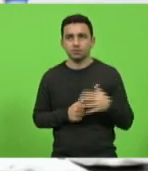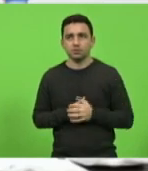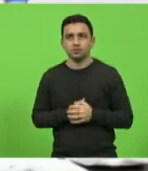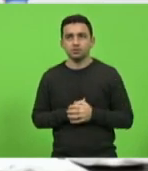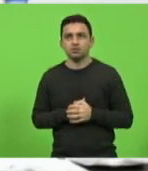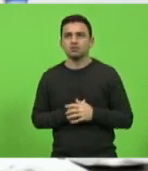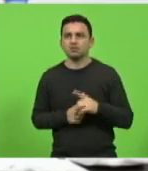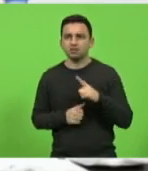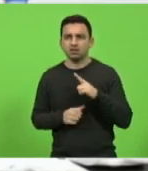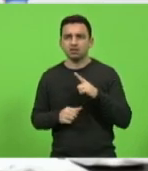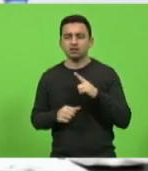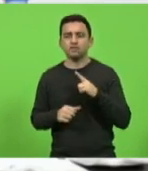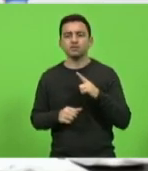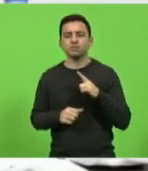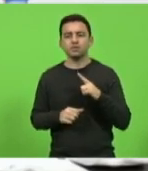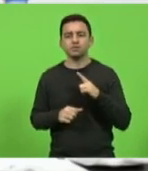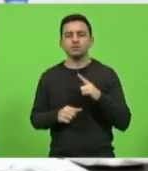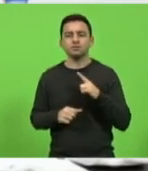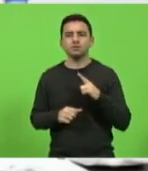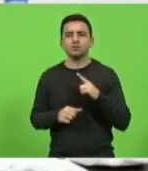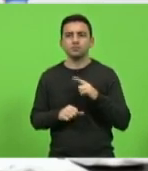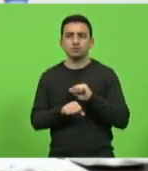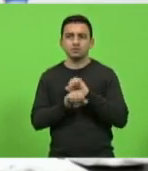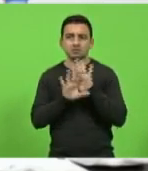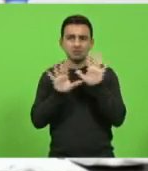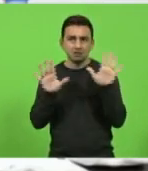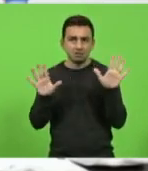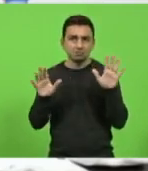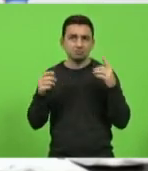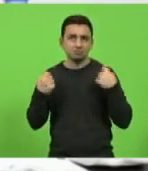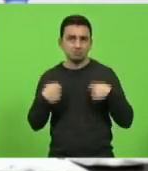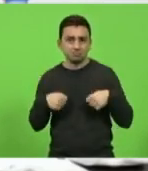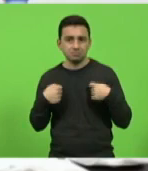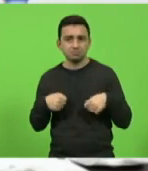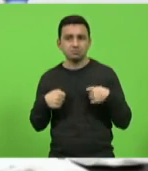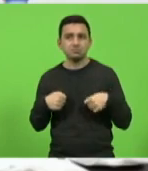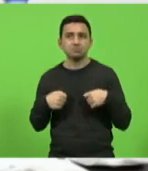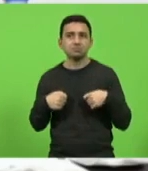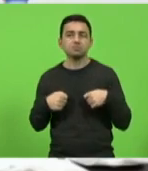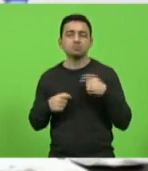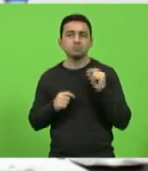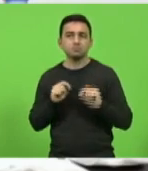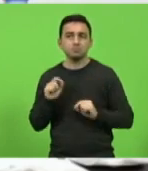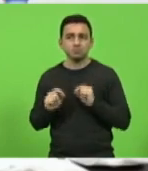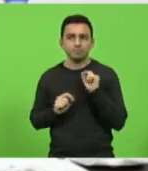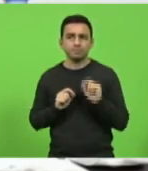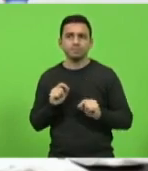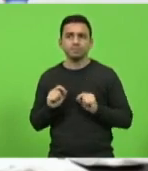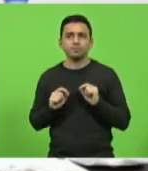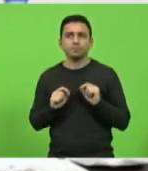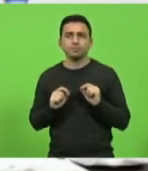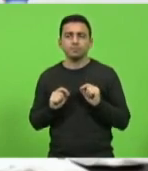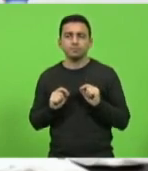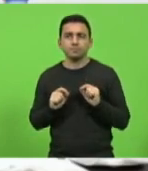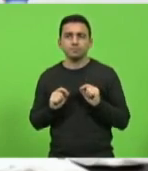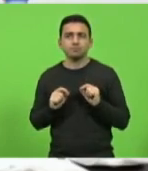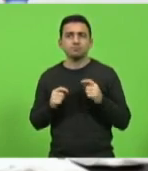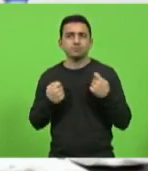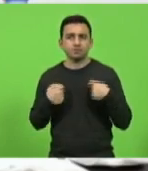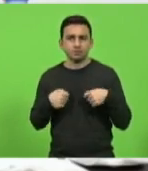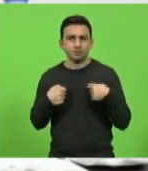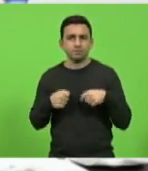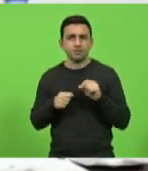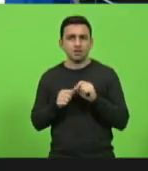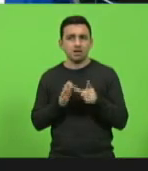esclarecimento necessário sobre jogadores que que nós tenhamos que ir o que realizar